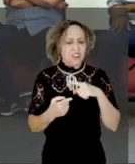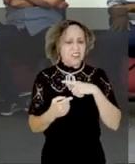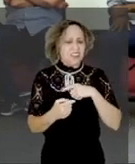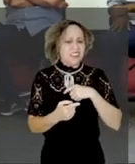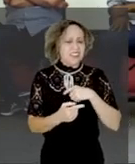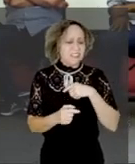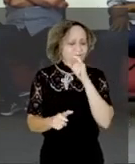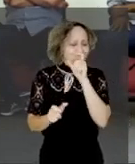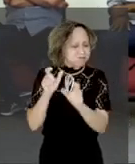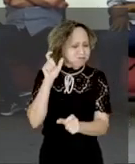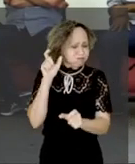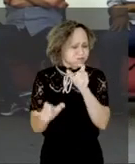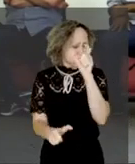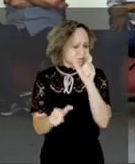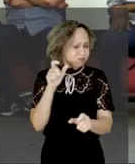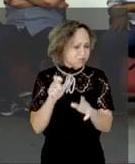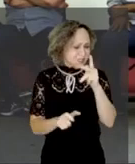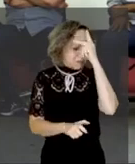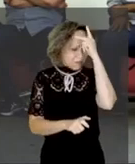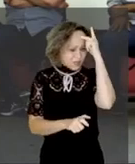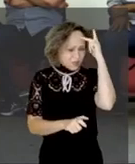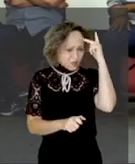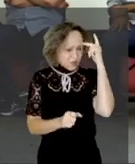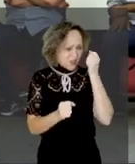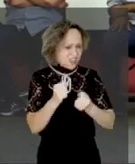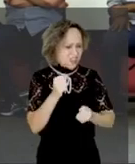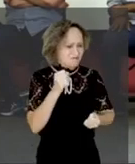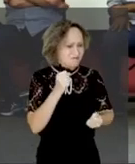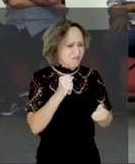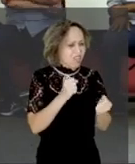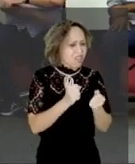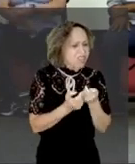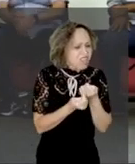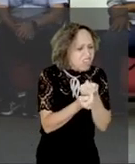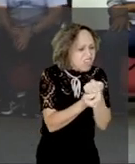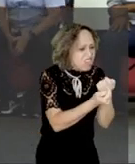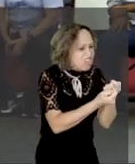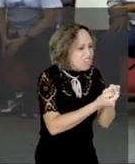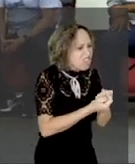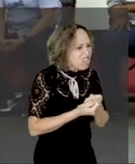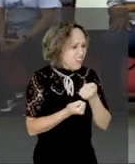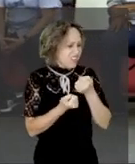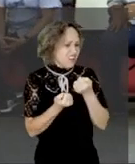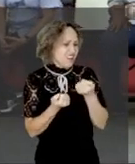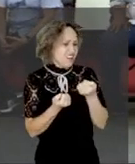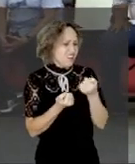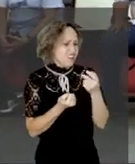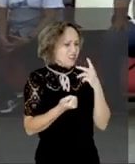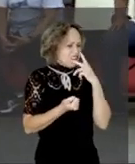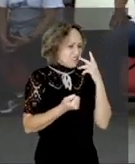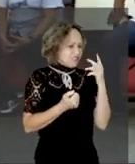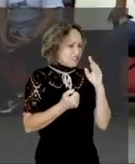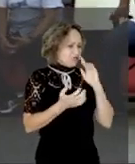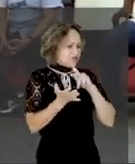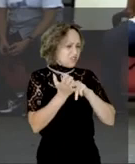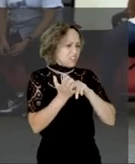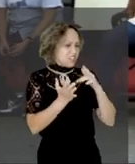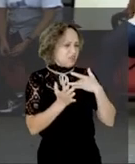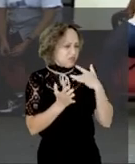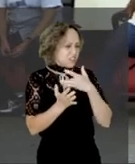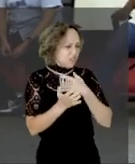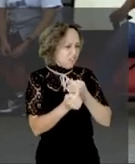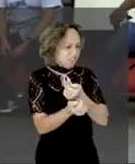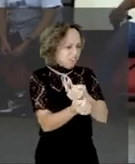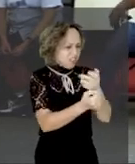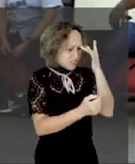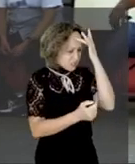fala. Eu espero, vou ouvi-la outra vez, ela está gravada aí, porque nós gravamos. Isso foi transmitido ao vivo, não sei se você sabe,